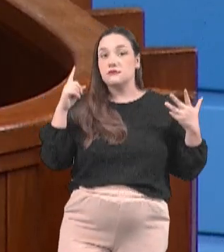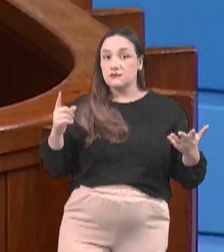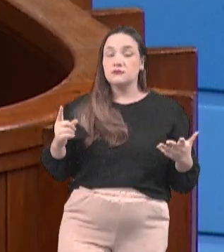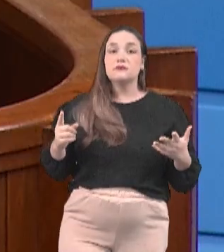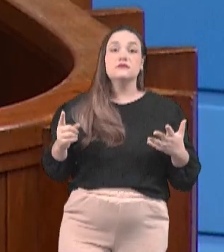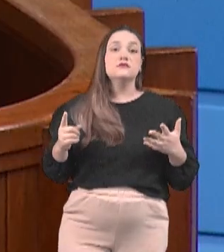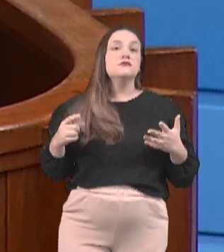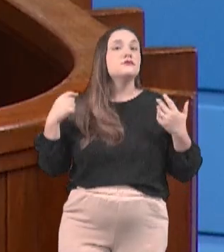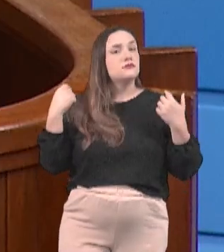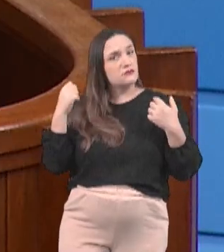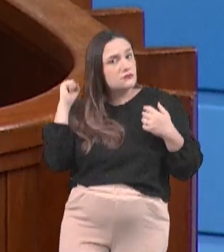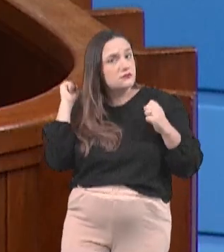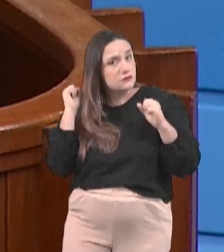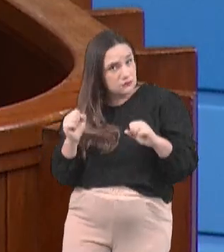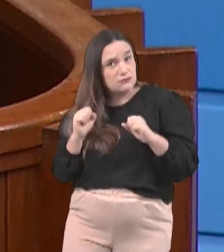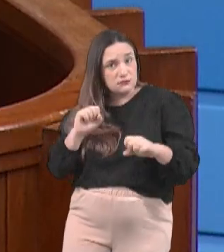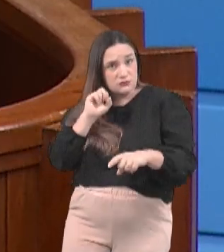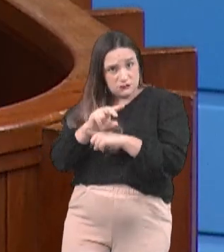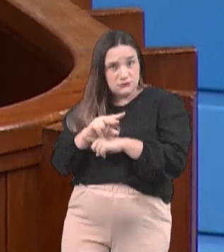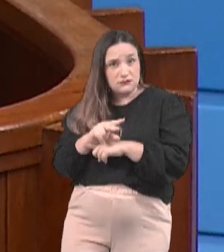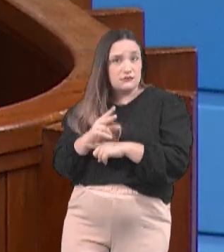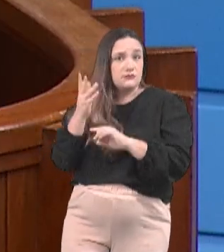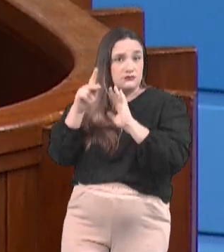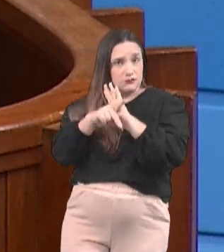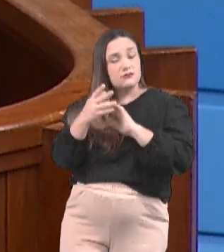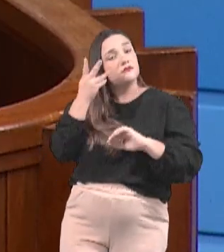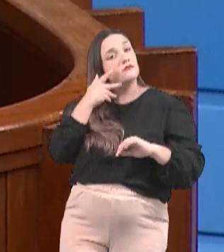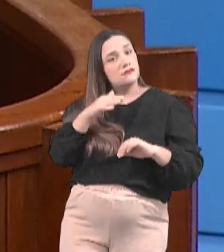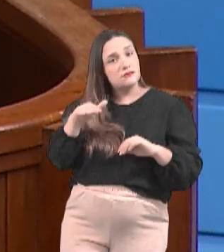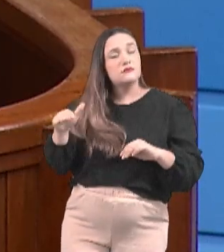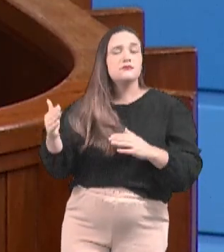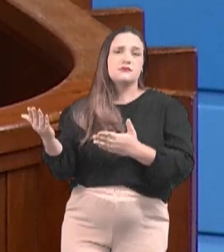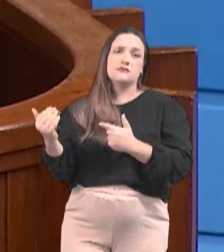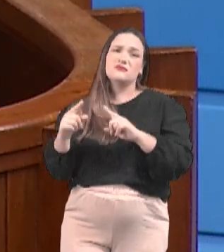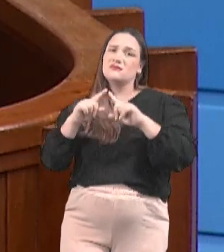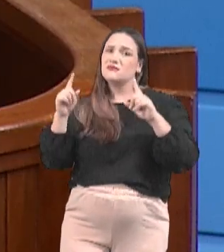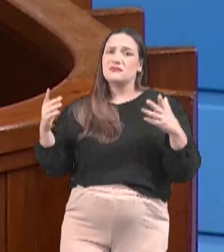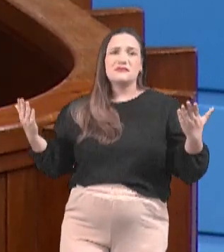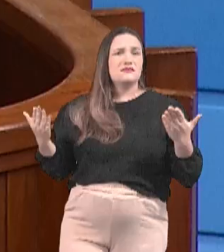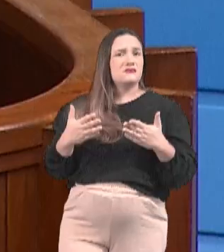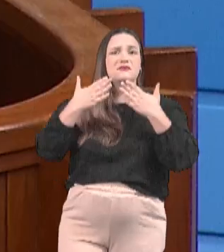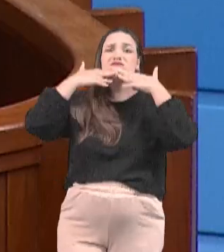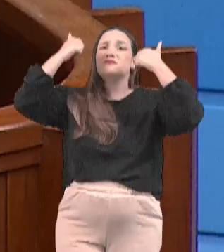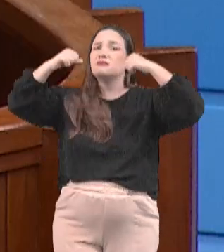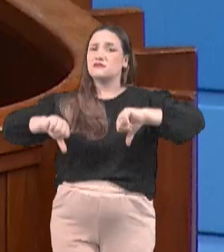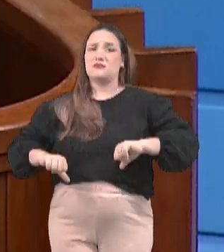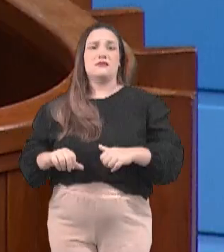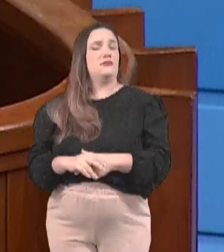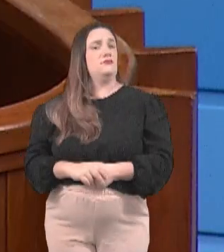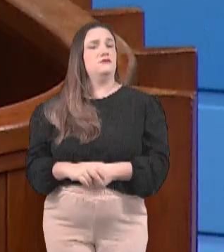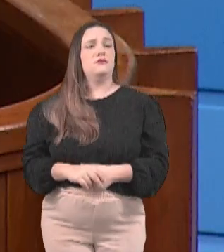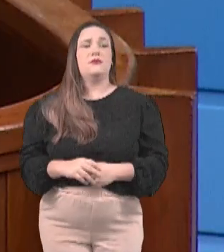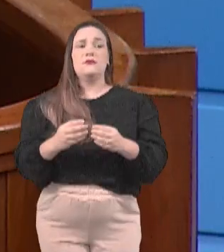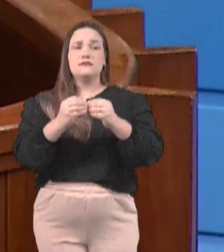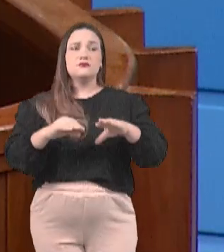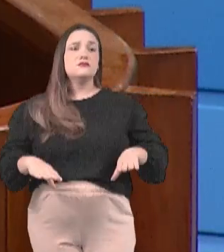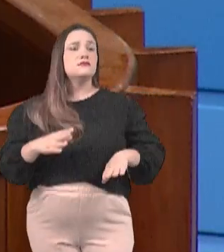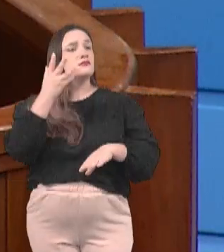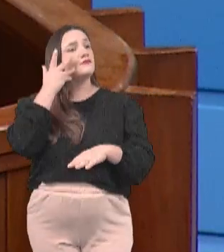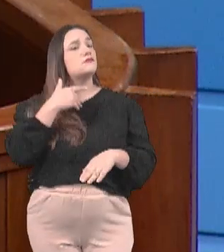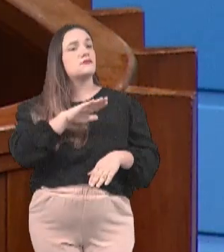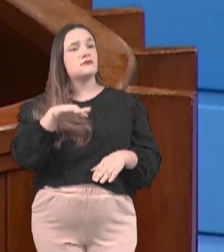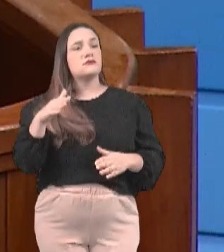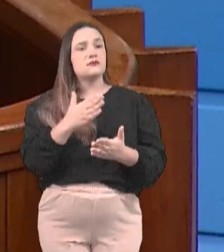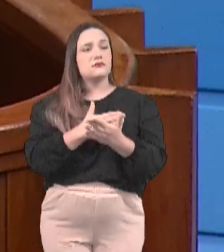educação infantil. Mas nos últimos anos esse problema vem tomando uma força maior e prejudicando as crianças que entram